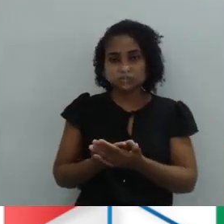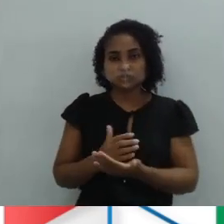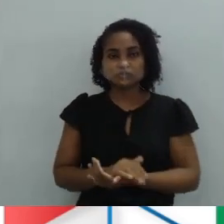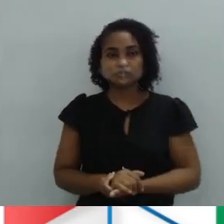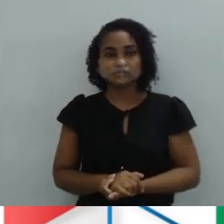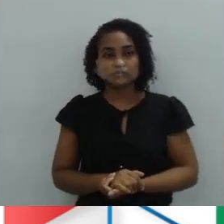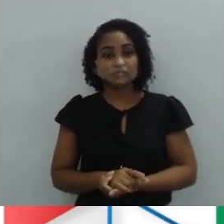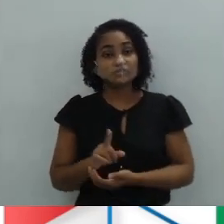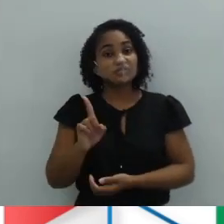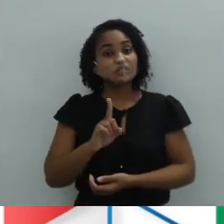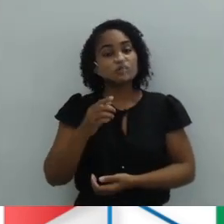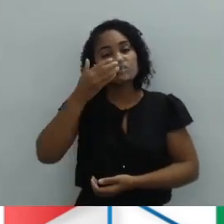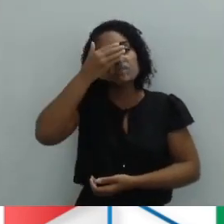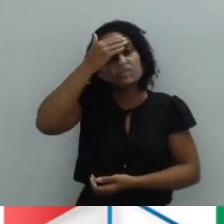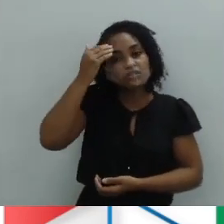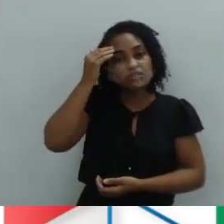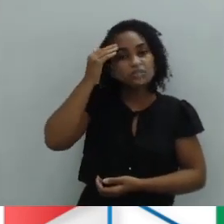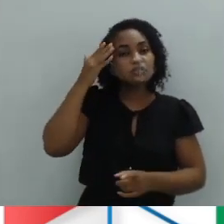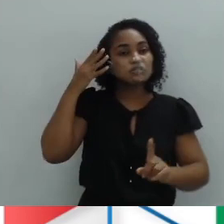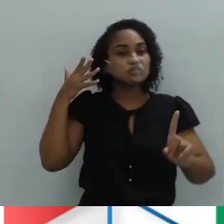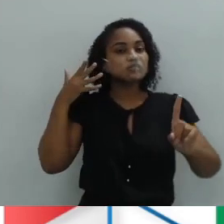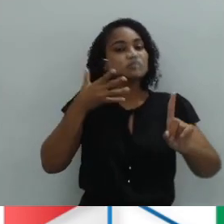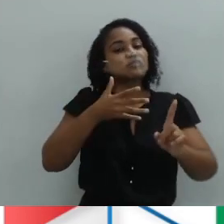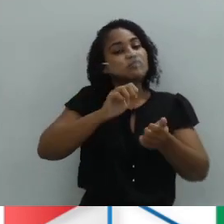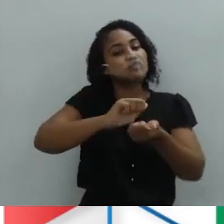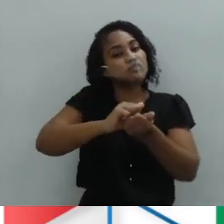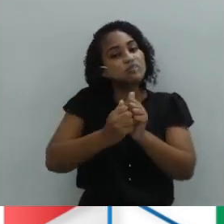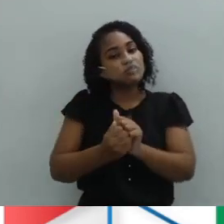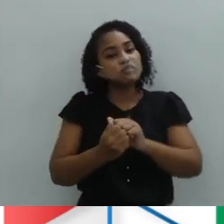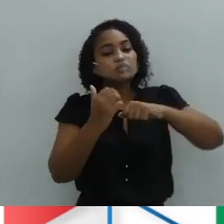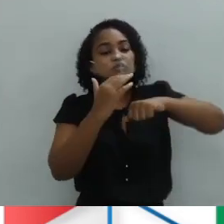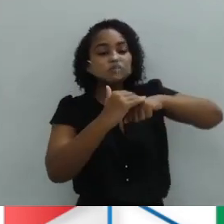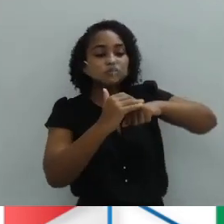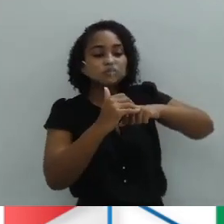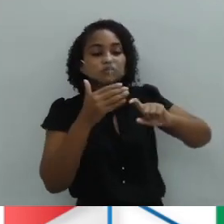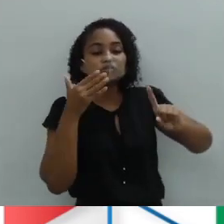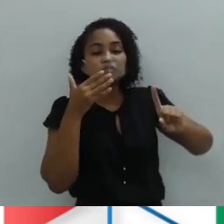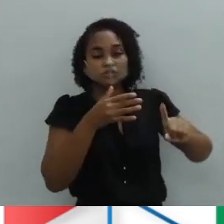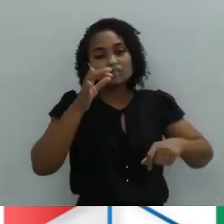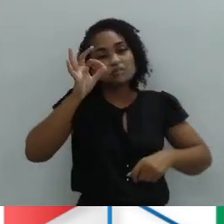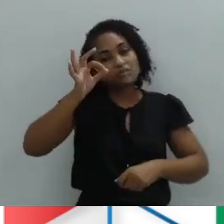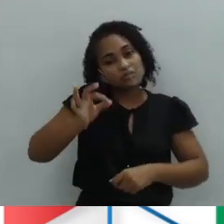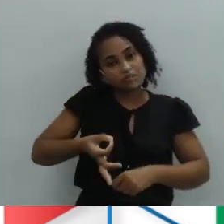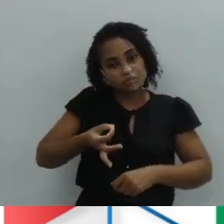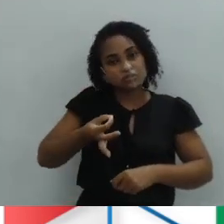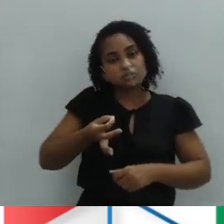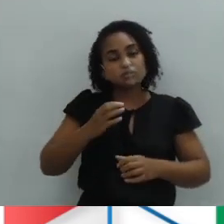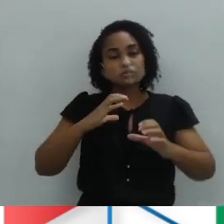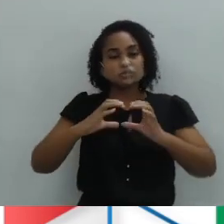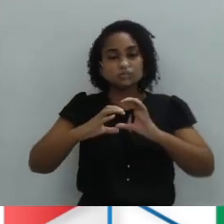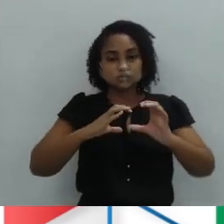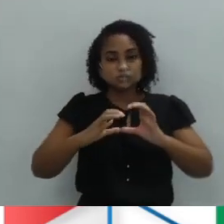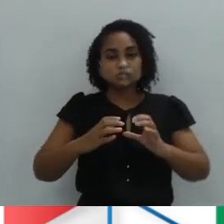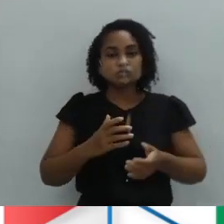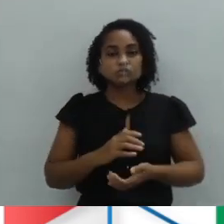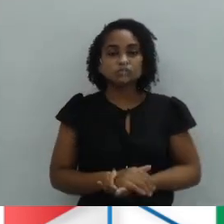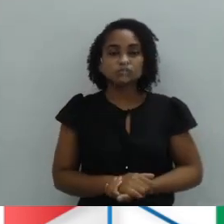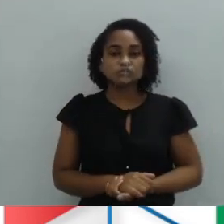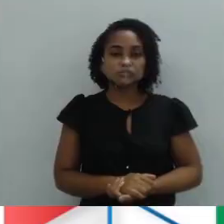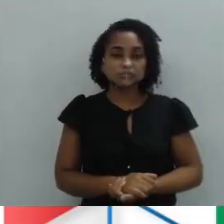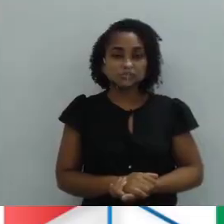da aula. Não esqueçam de utilizar os pronomes de tratamentos adequados para a comunicação dos